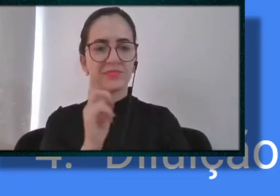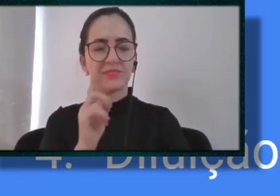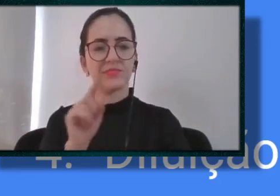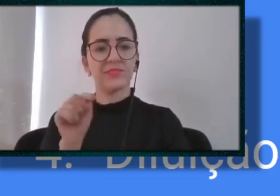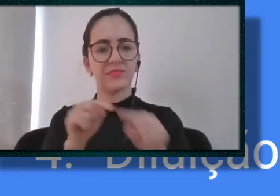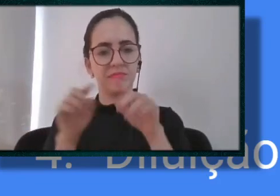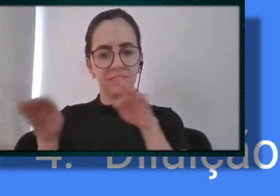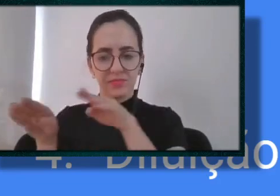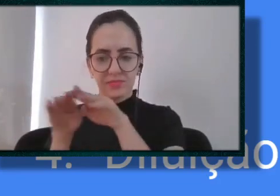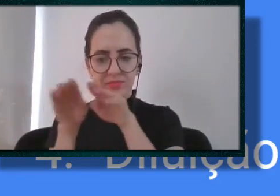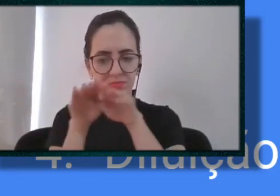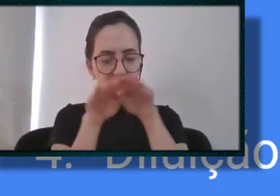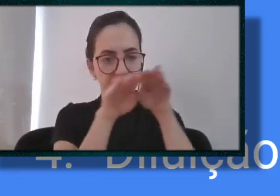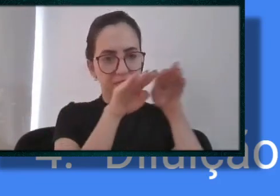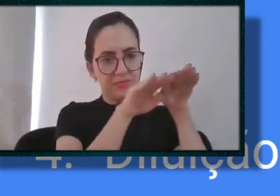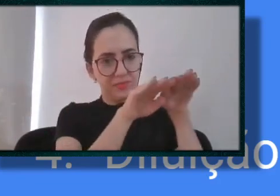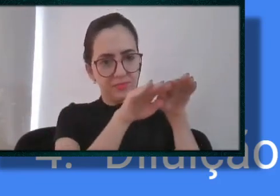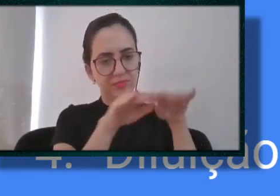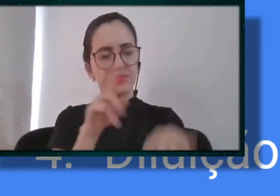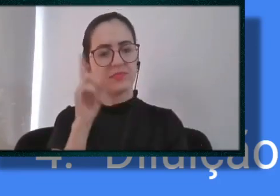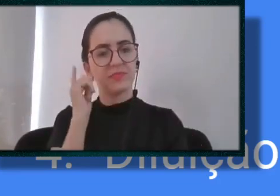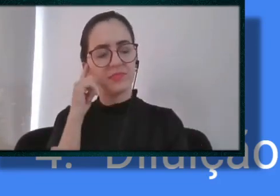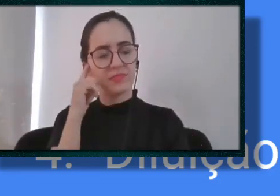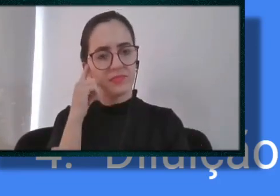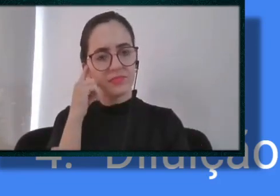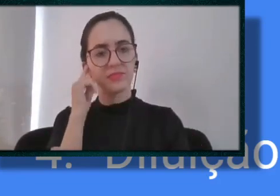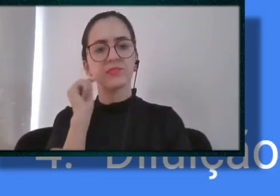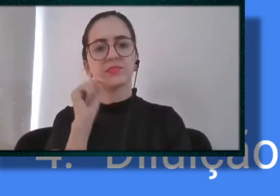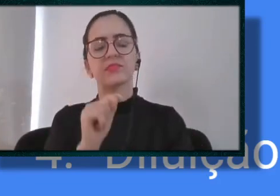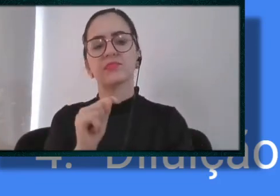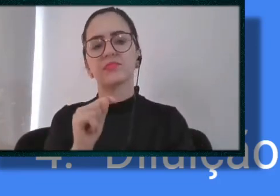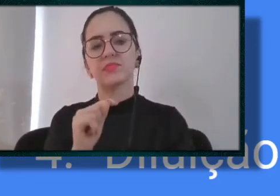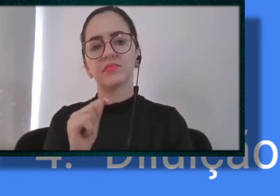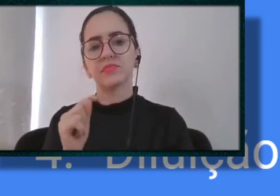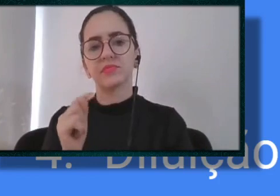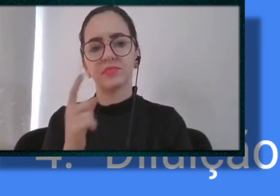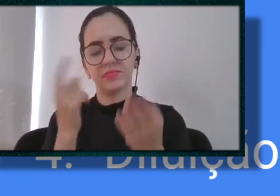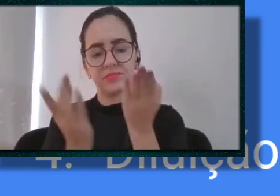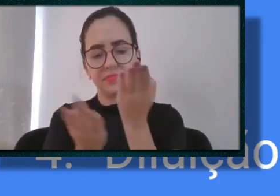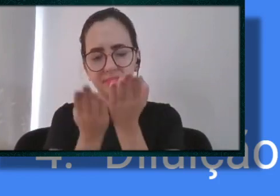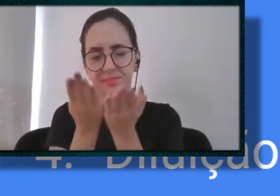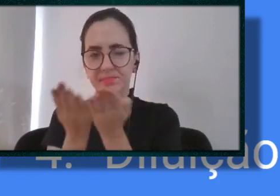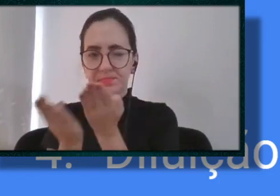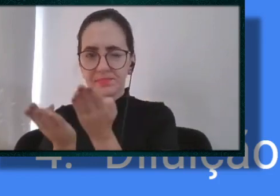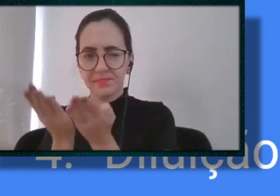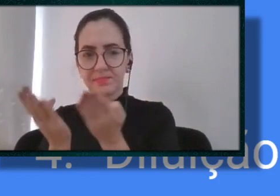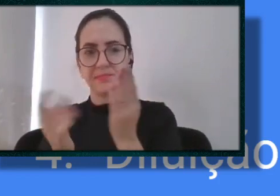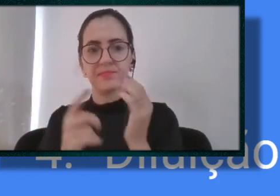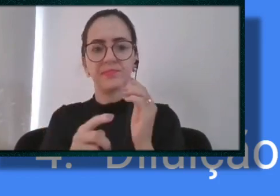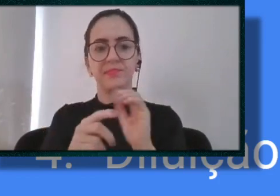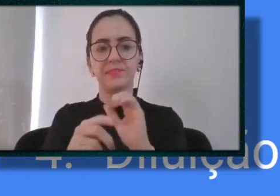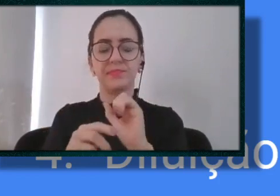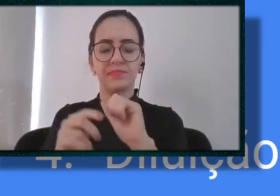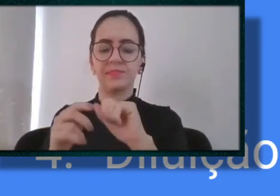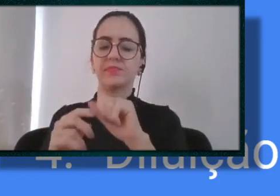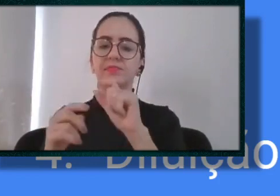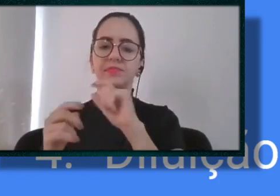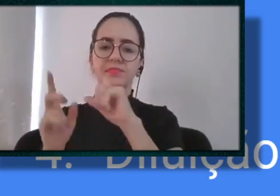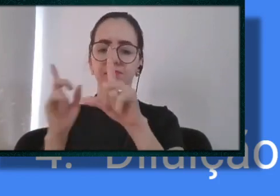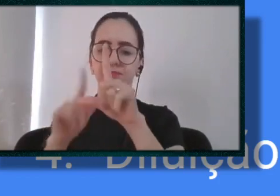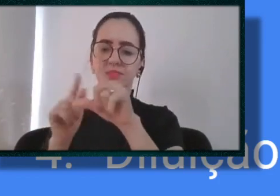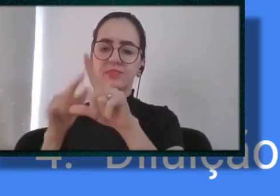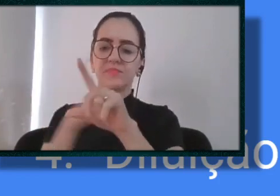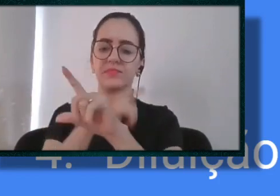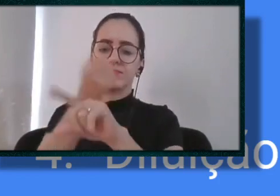1, porque automaticamente você já se dá conta que o número na frente de qualquer fórmula física química é 1.